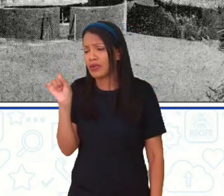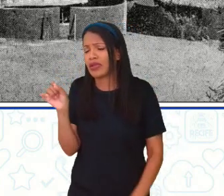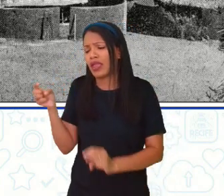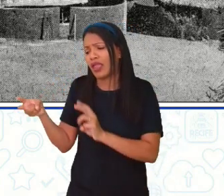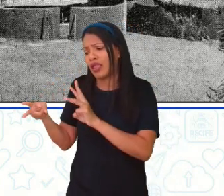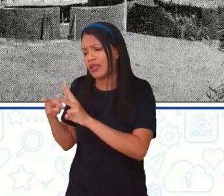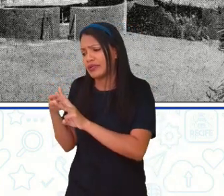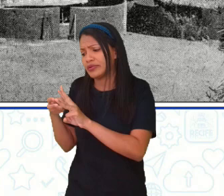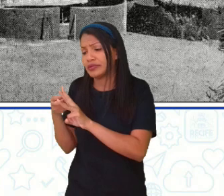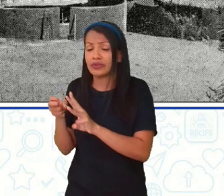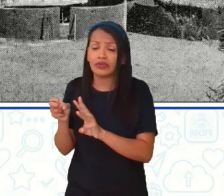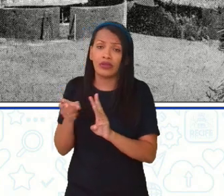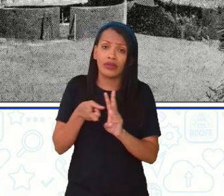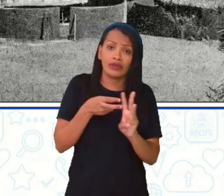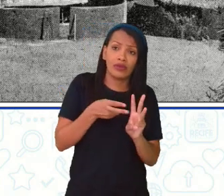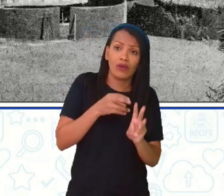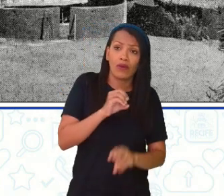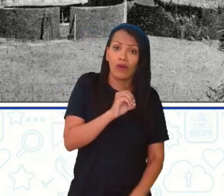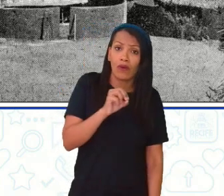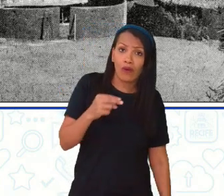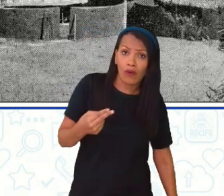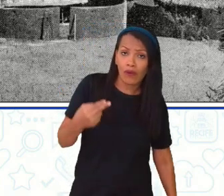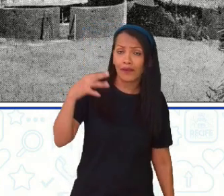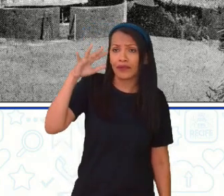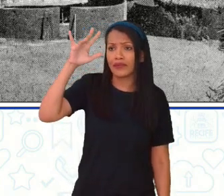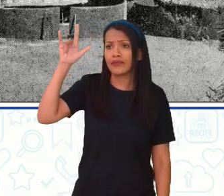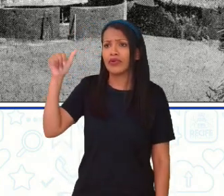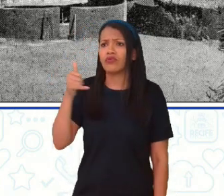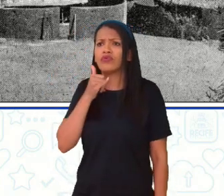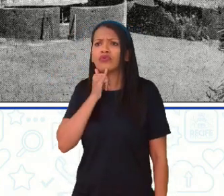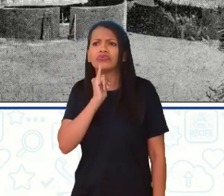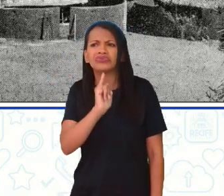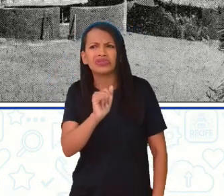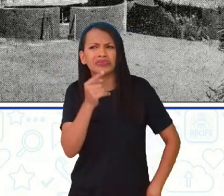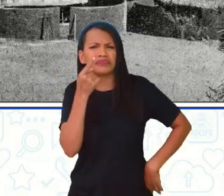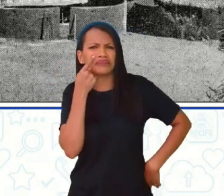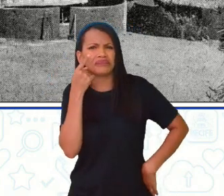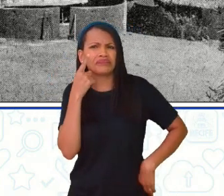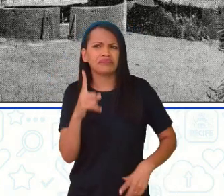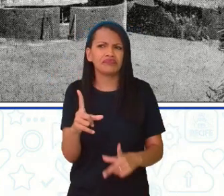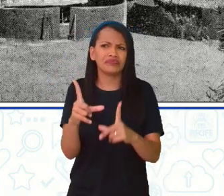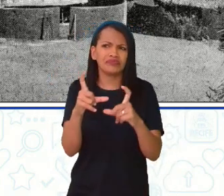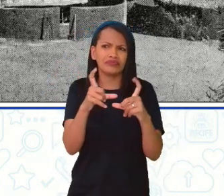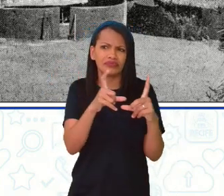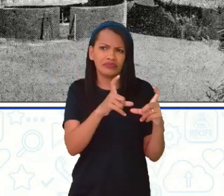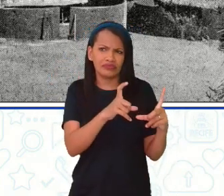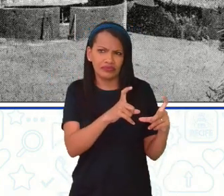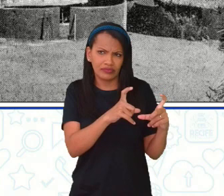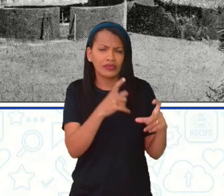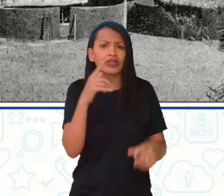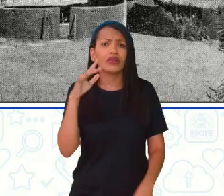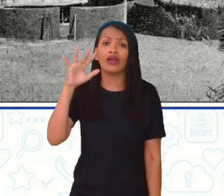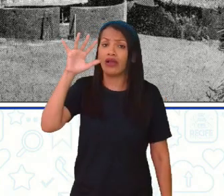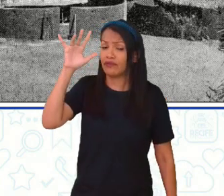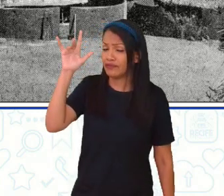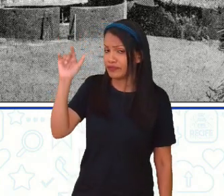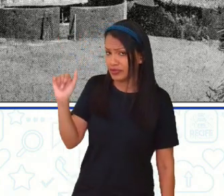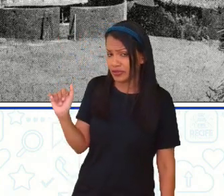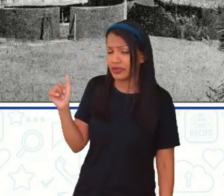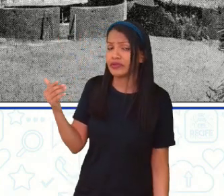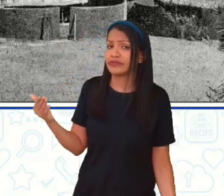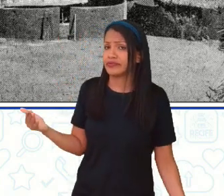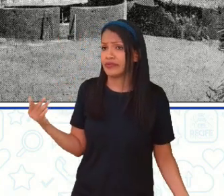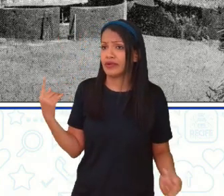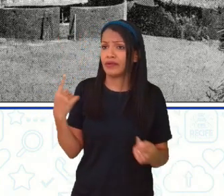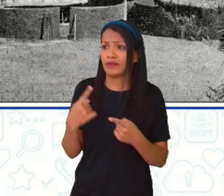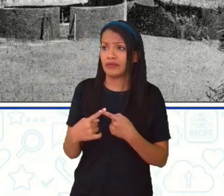indígena ou se ela é africana. Eu, de antemão, vou dizer para vocês que essa foto é uma foto de uma aldeia africana, né,